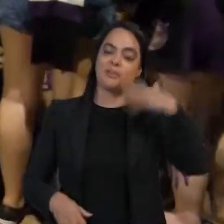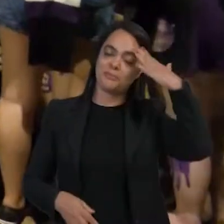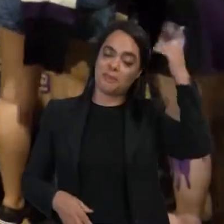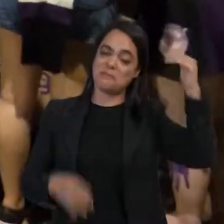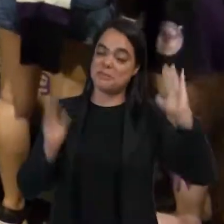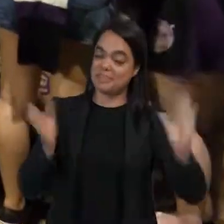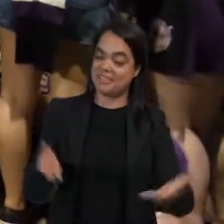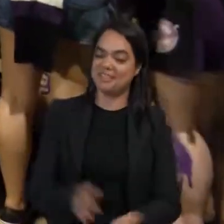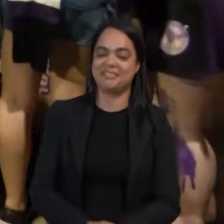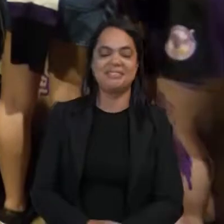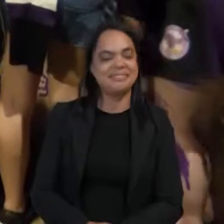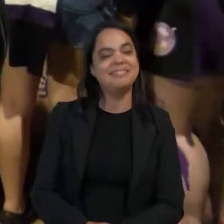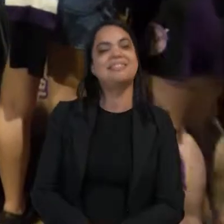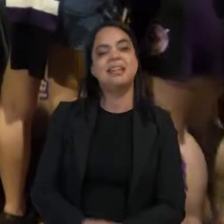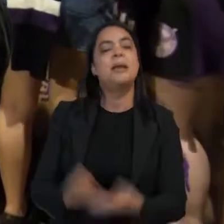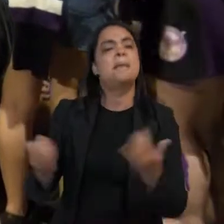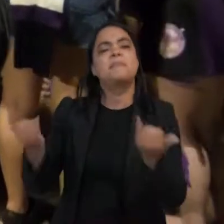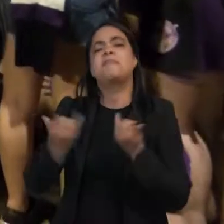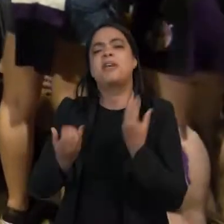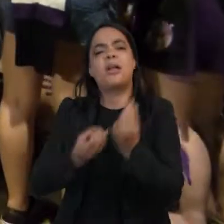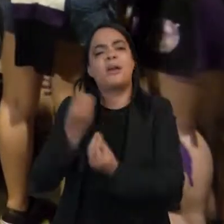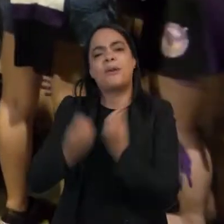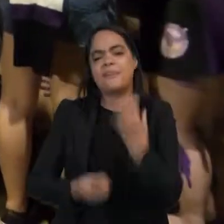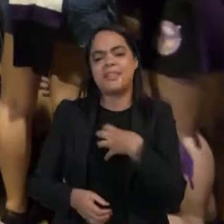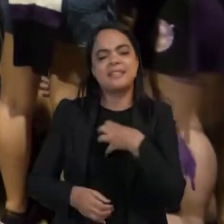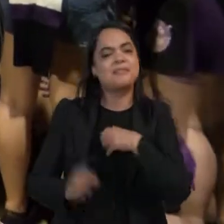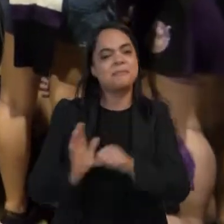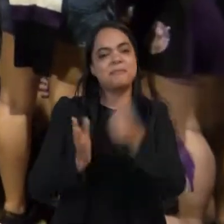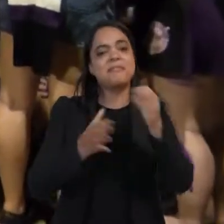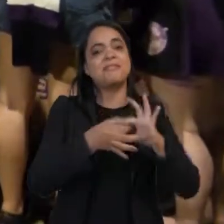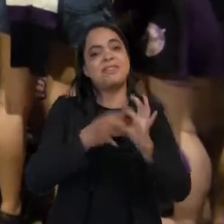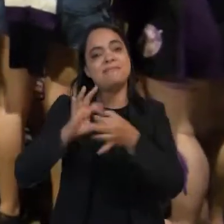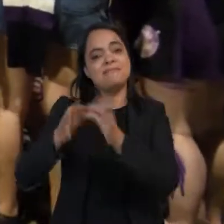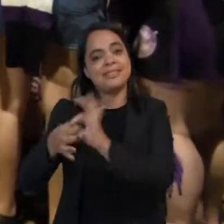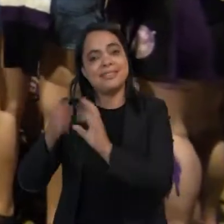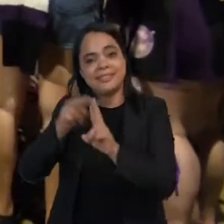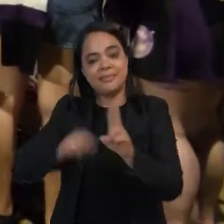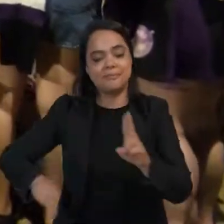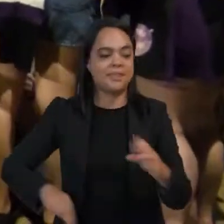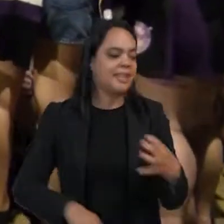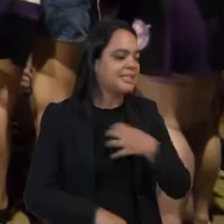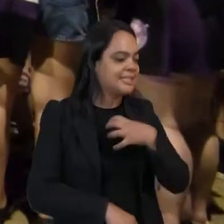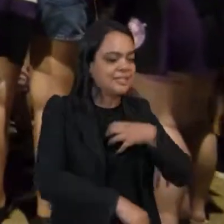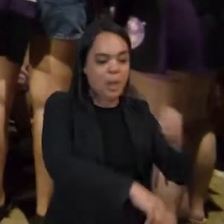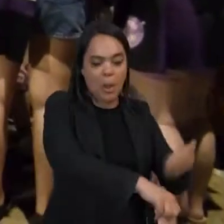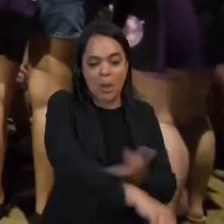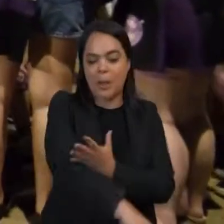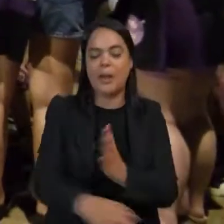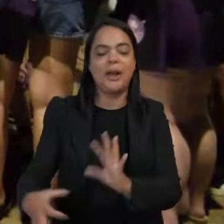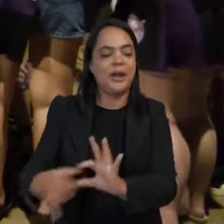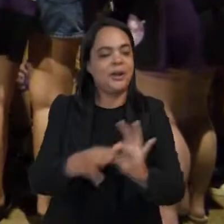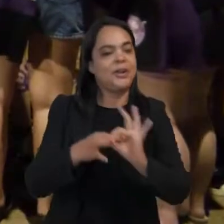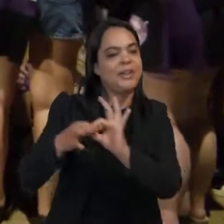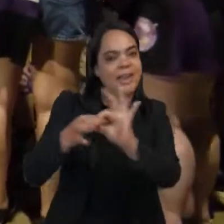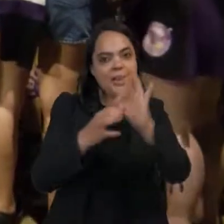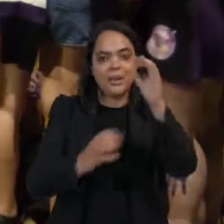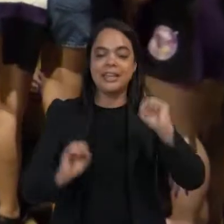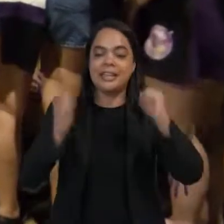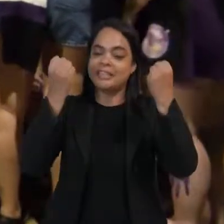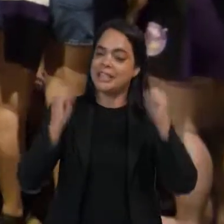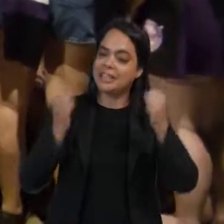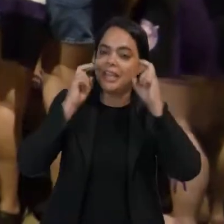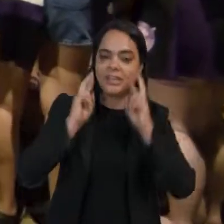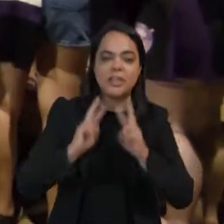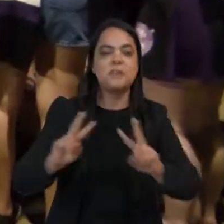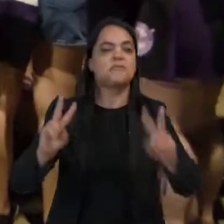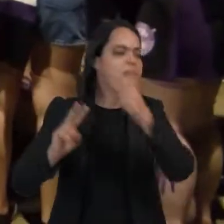por isso já, hein? E me conta, como que é estar vivenciando a sua primeira Olimpíadas da UFO? Cara, tá sendo muito emocionante essa união da galera, das atléticas, é muito